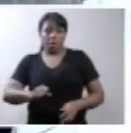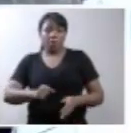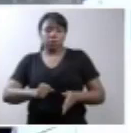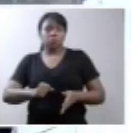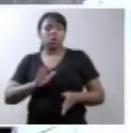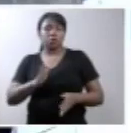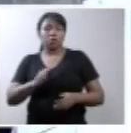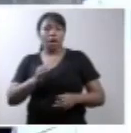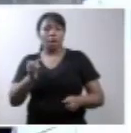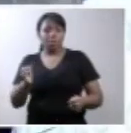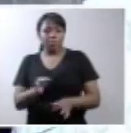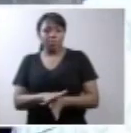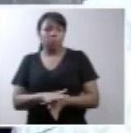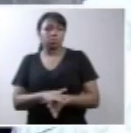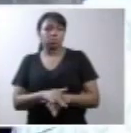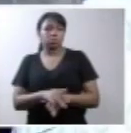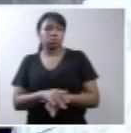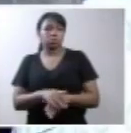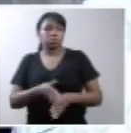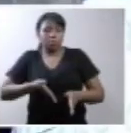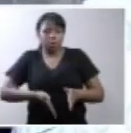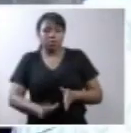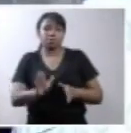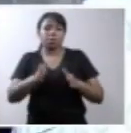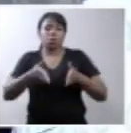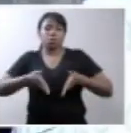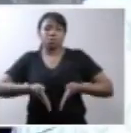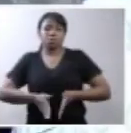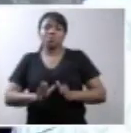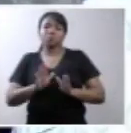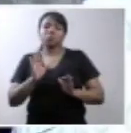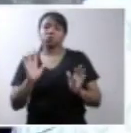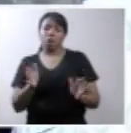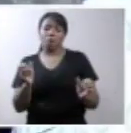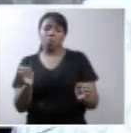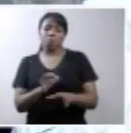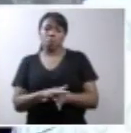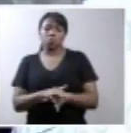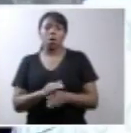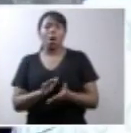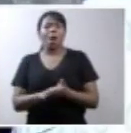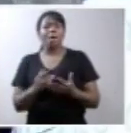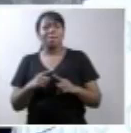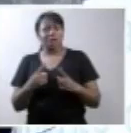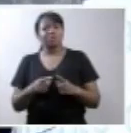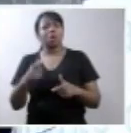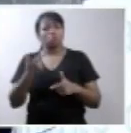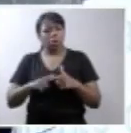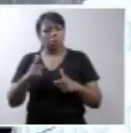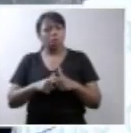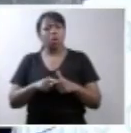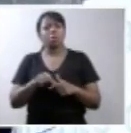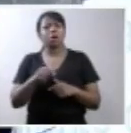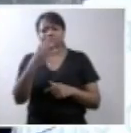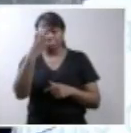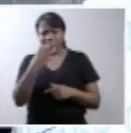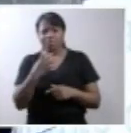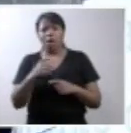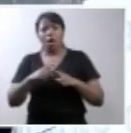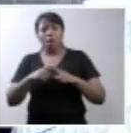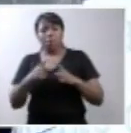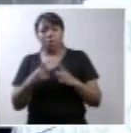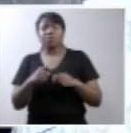quando já é uma criança viável já está já pode sofrer passar pelo parto então é um caso grave da